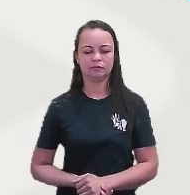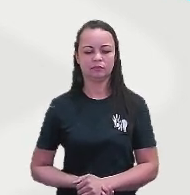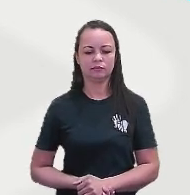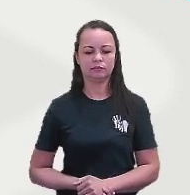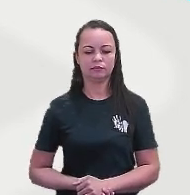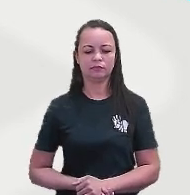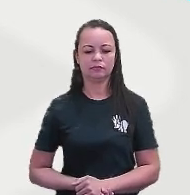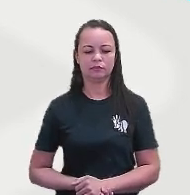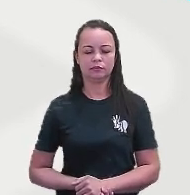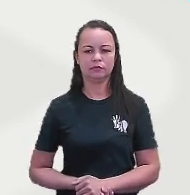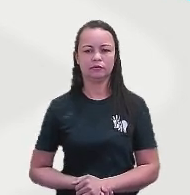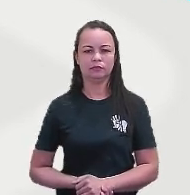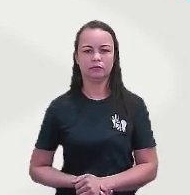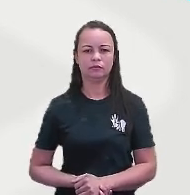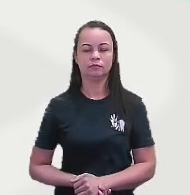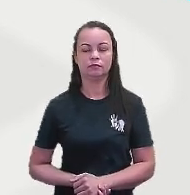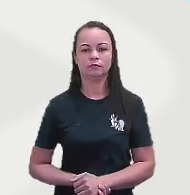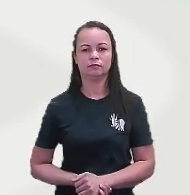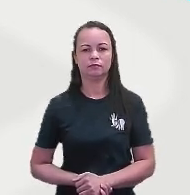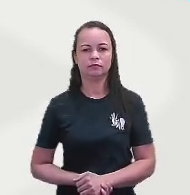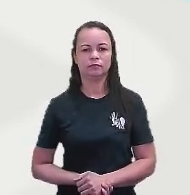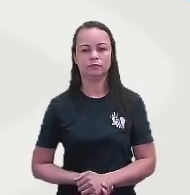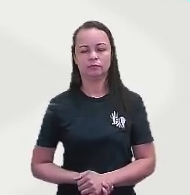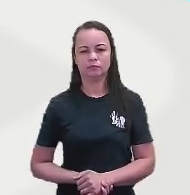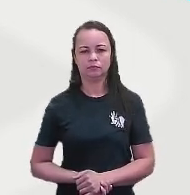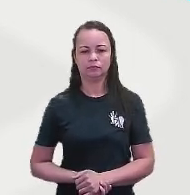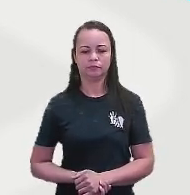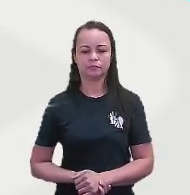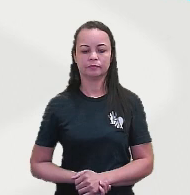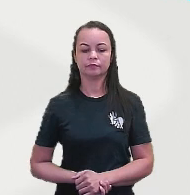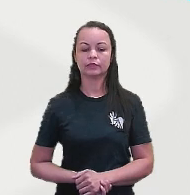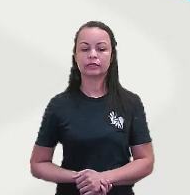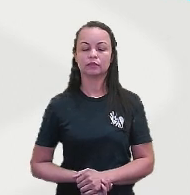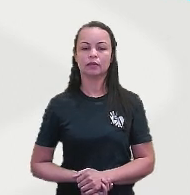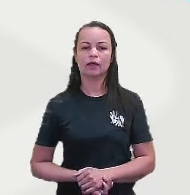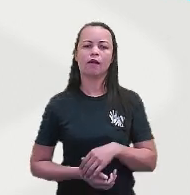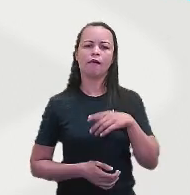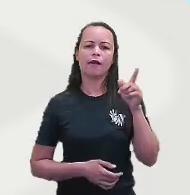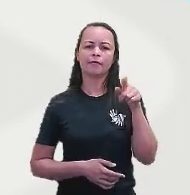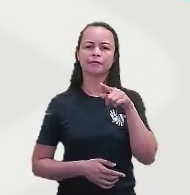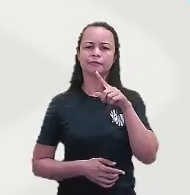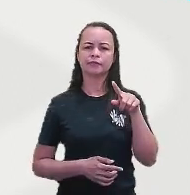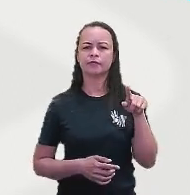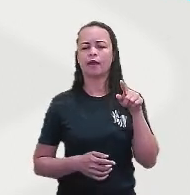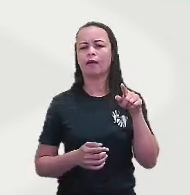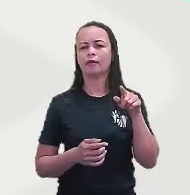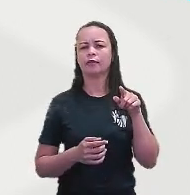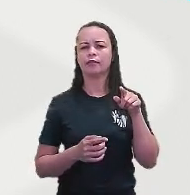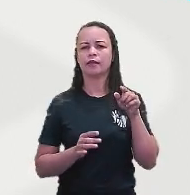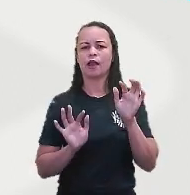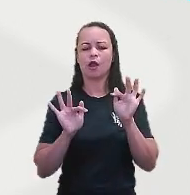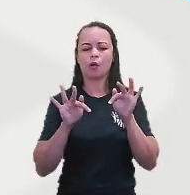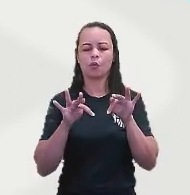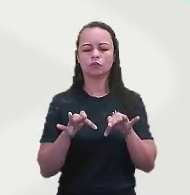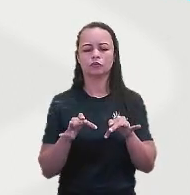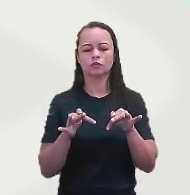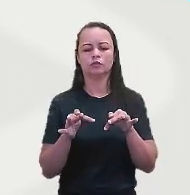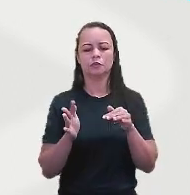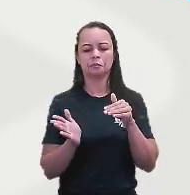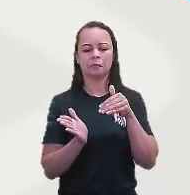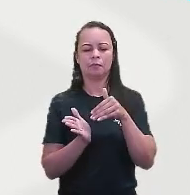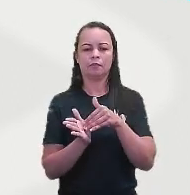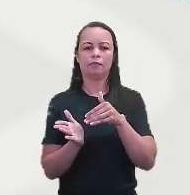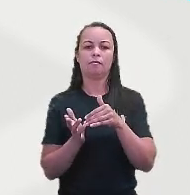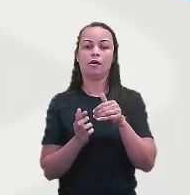Vamos para outra questão agora. Assinale a única alternativa que apresenta erro no emprego do porquê. Tem aquela